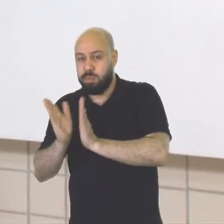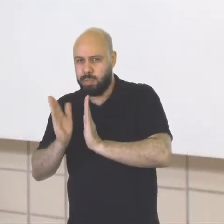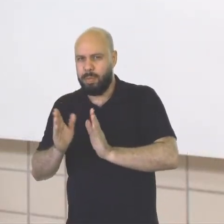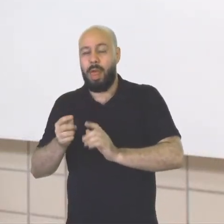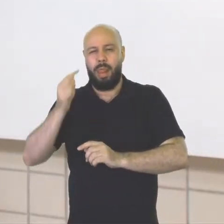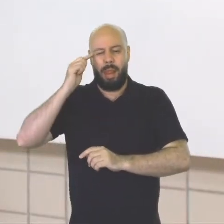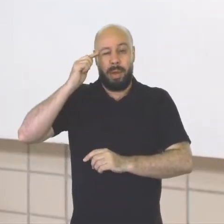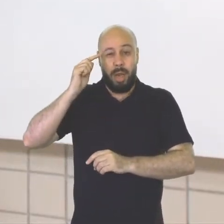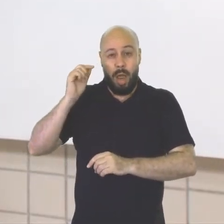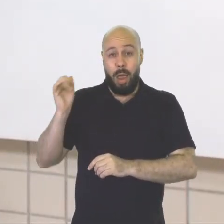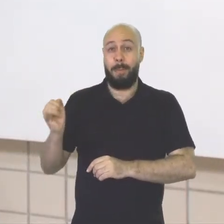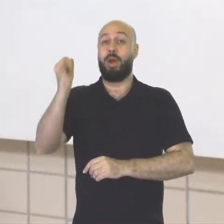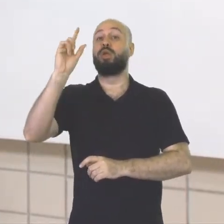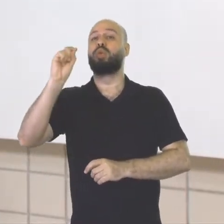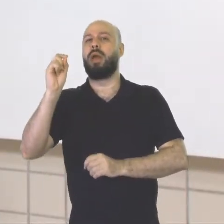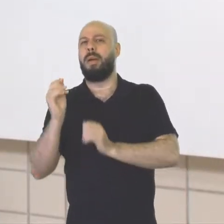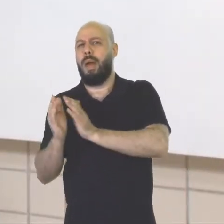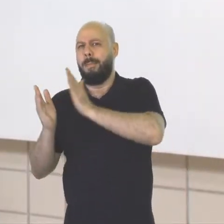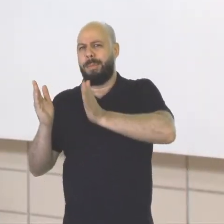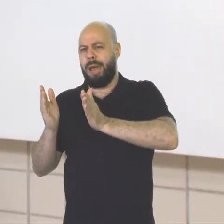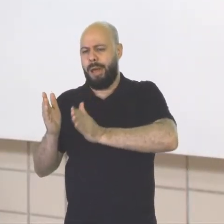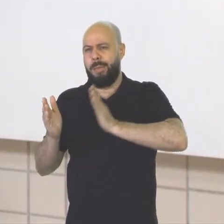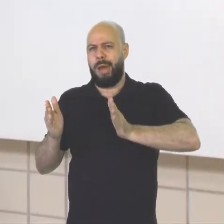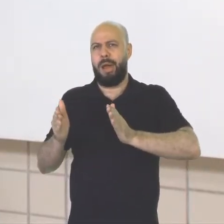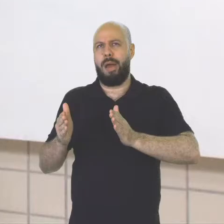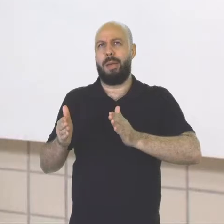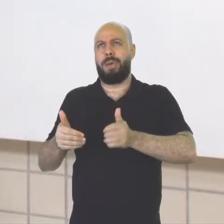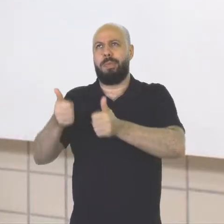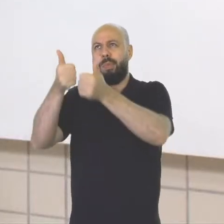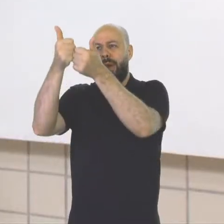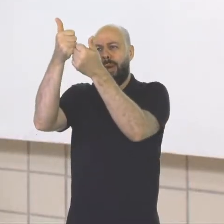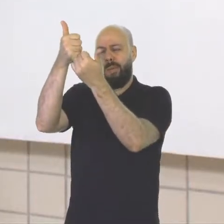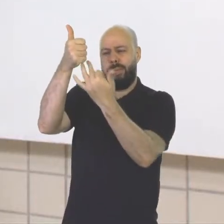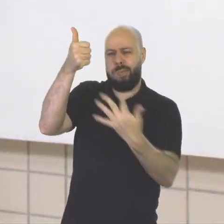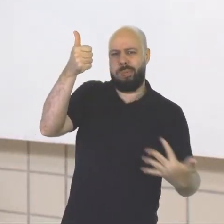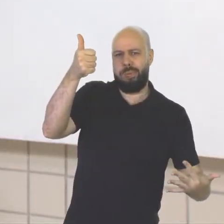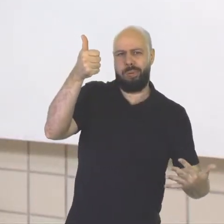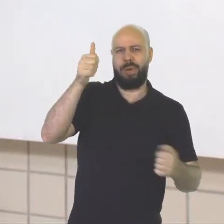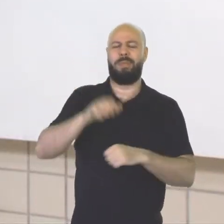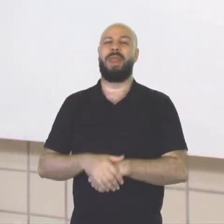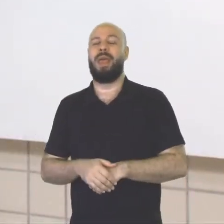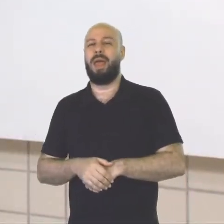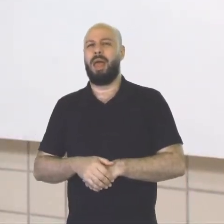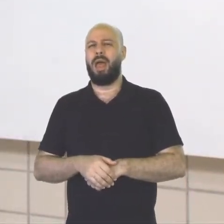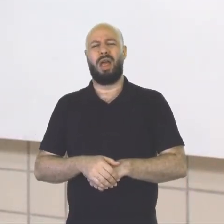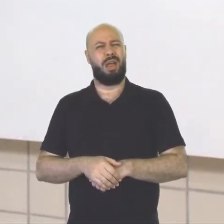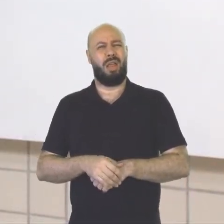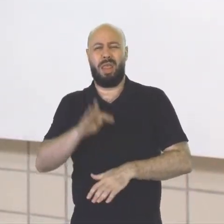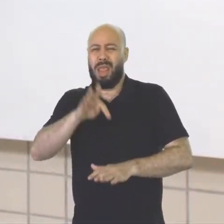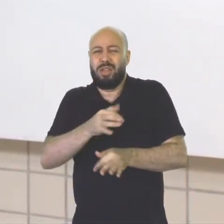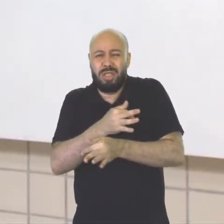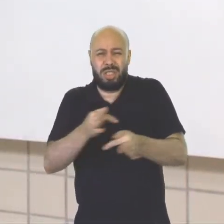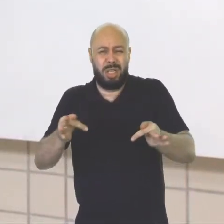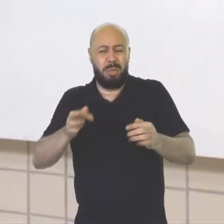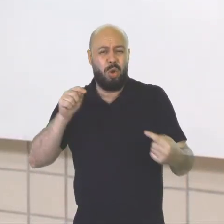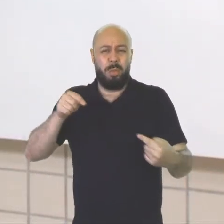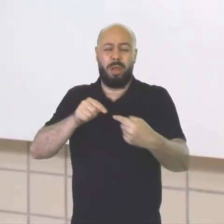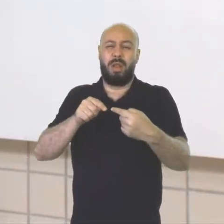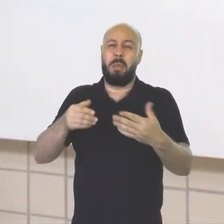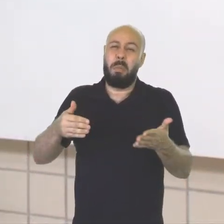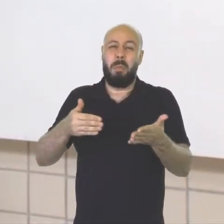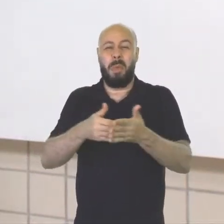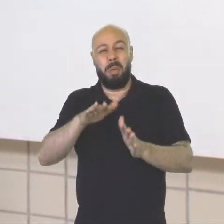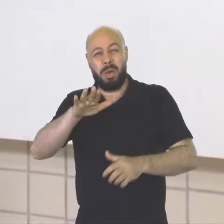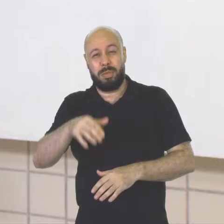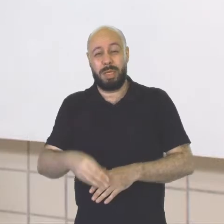de importância, né? O texto, eles apresentam um texto simples e objetivo e contém em média 300 caracteres, ou